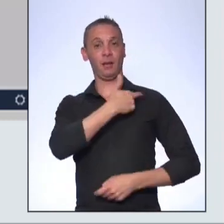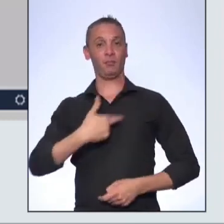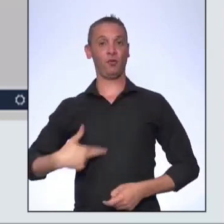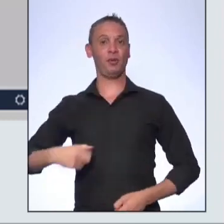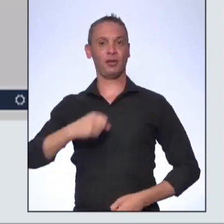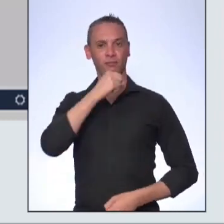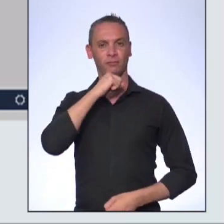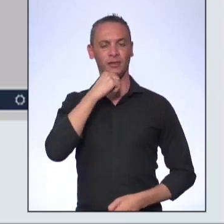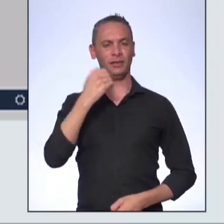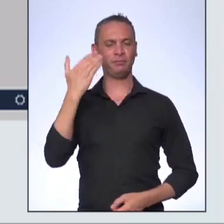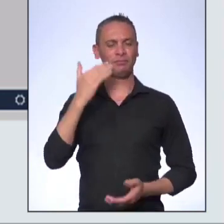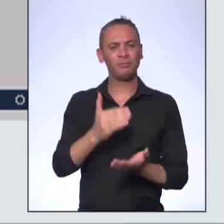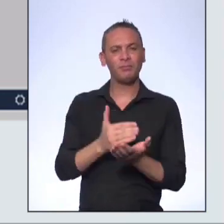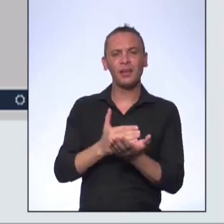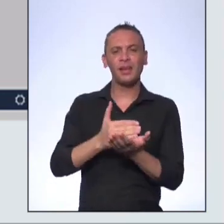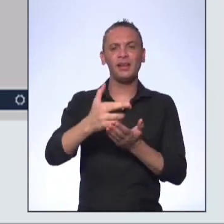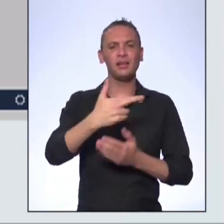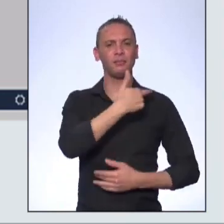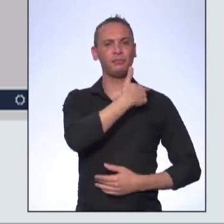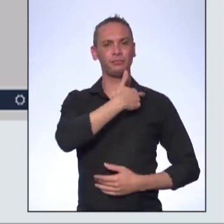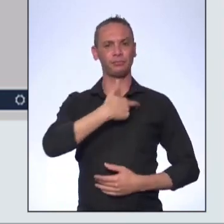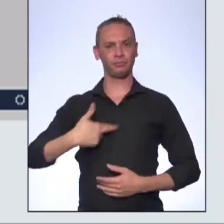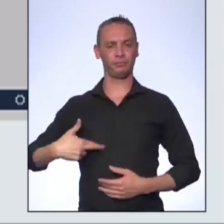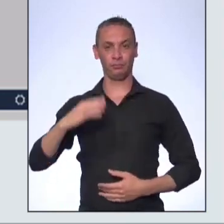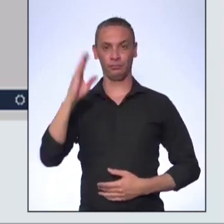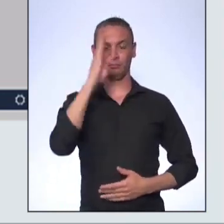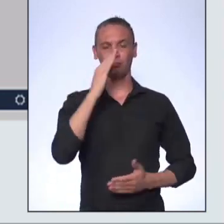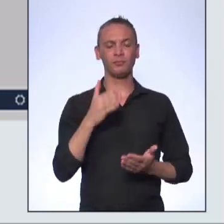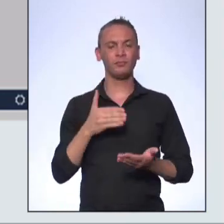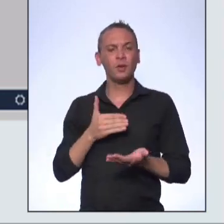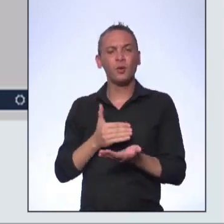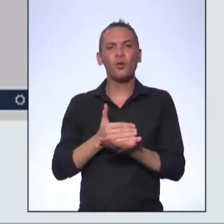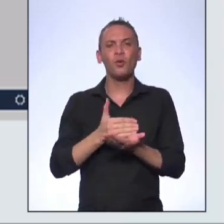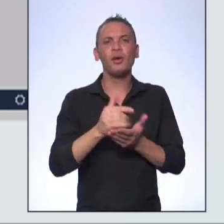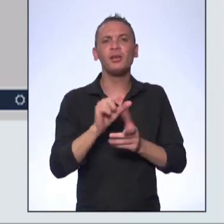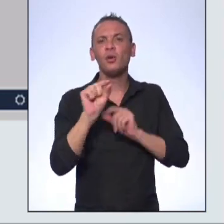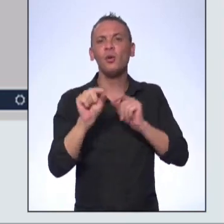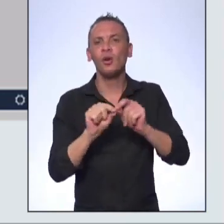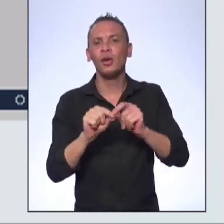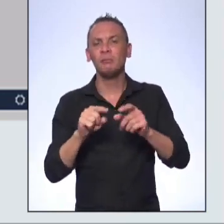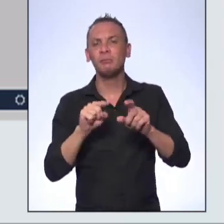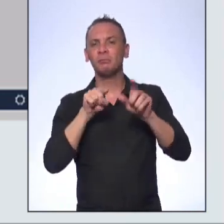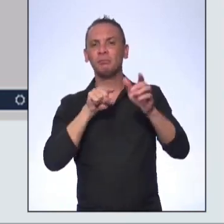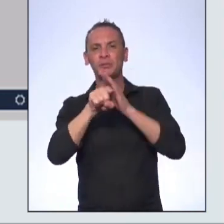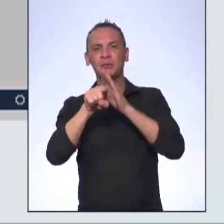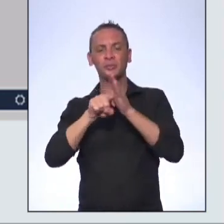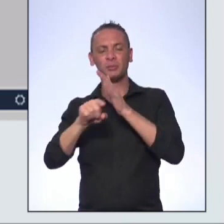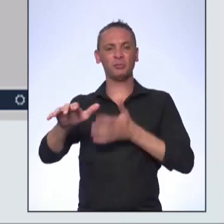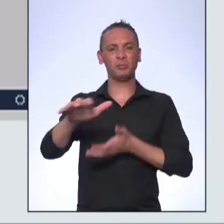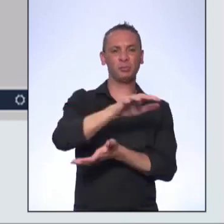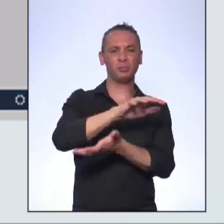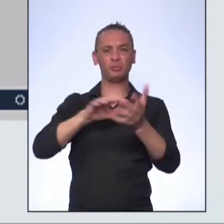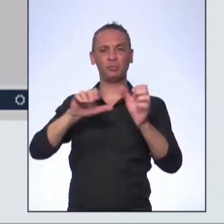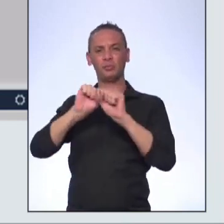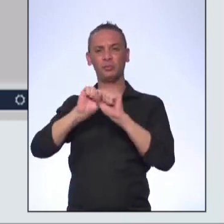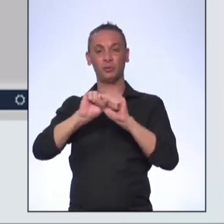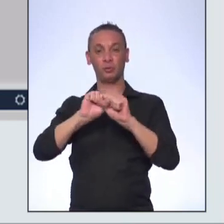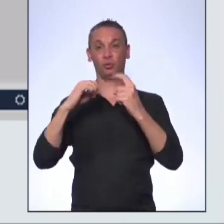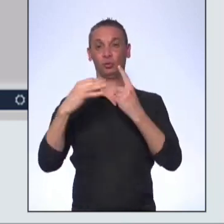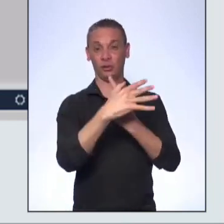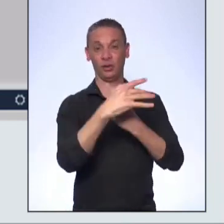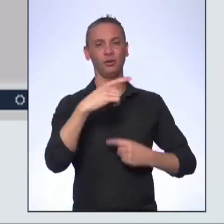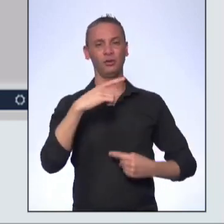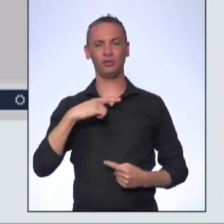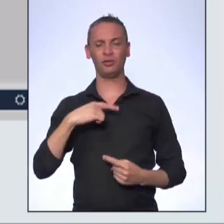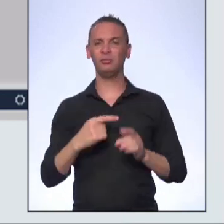O início da República Brasileira foi marcado por um grande número de contestações e revoltas sociais. Isso era um reflexo